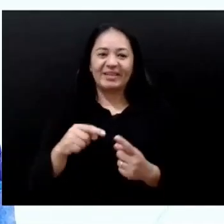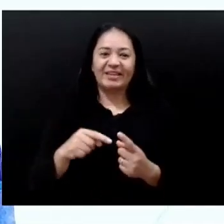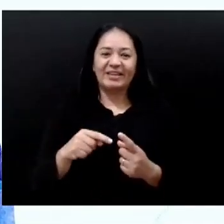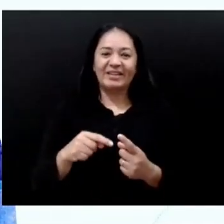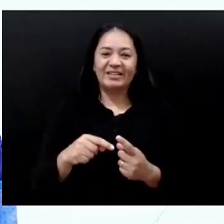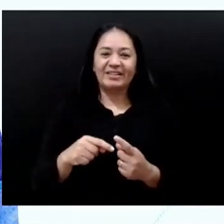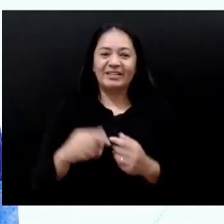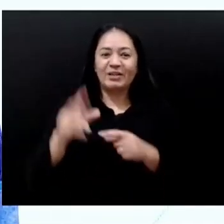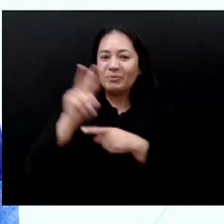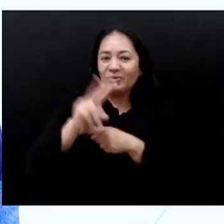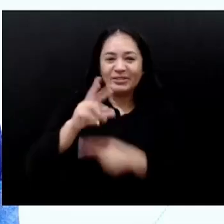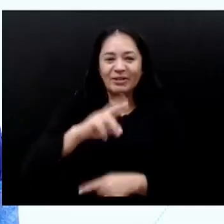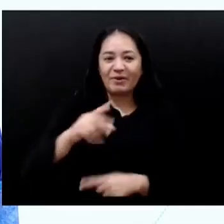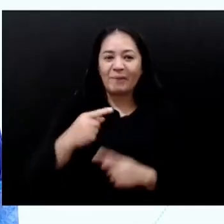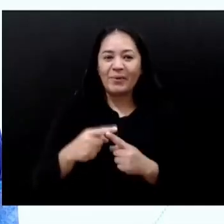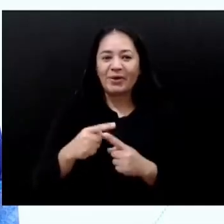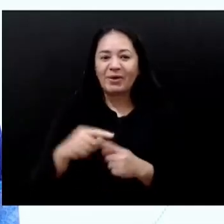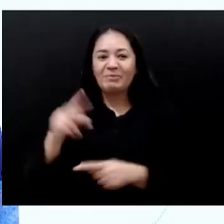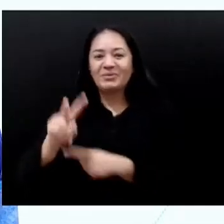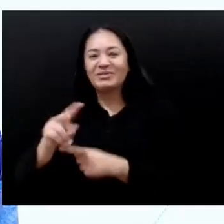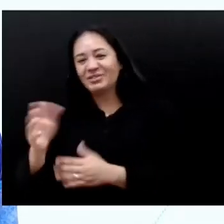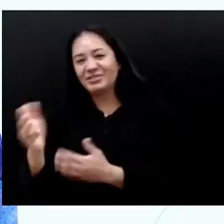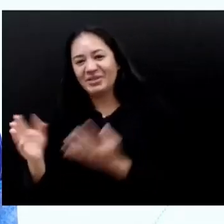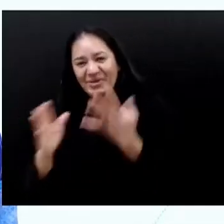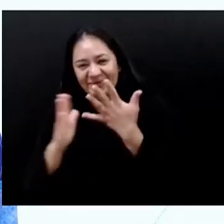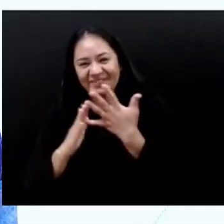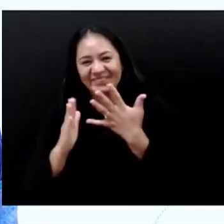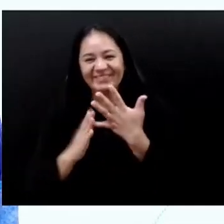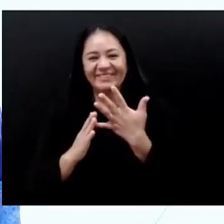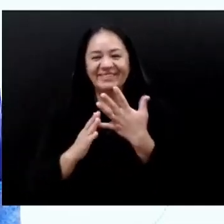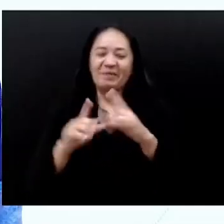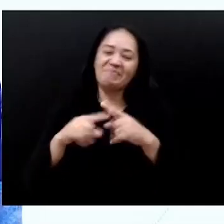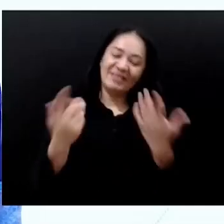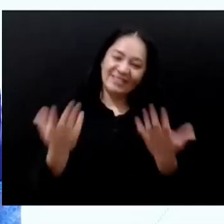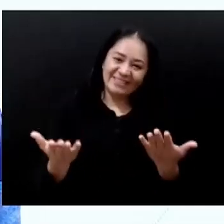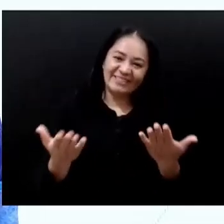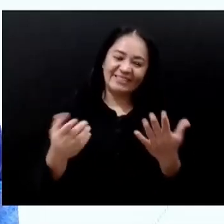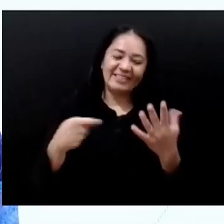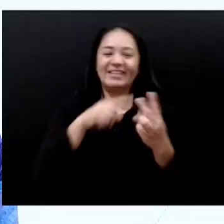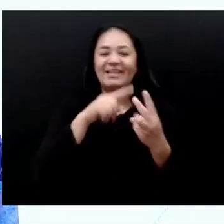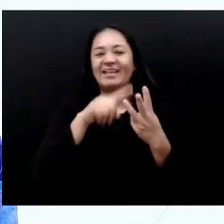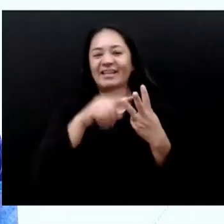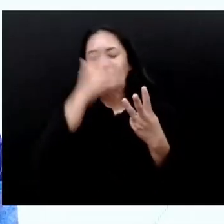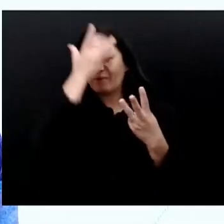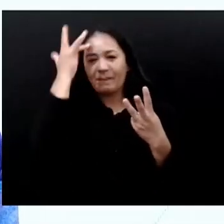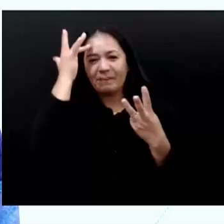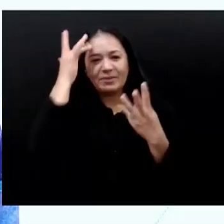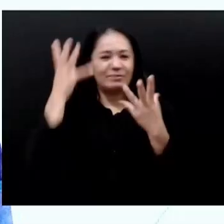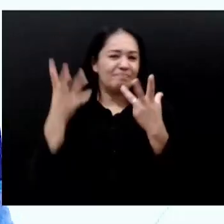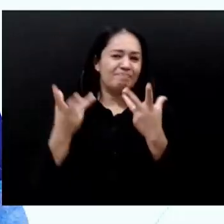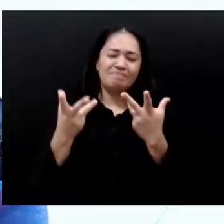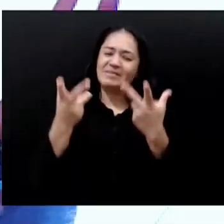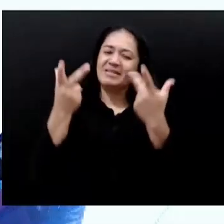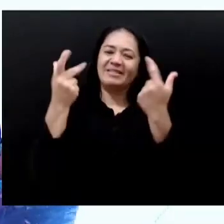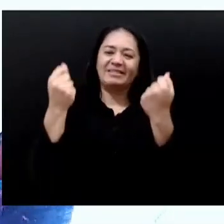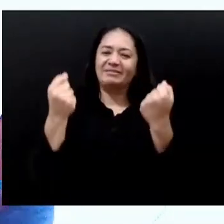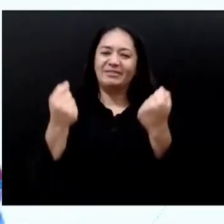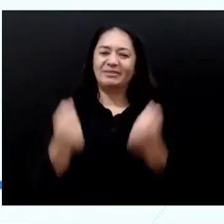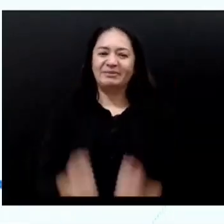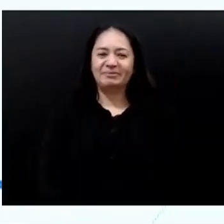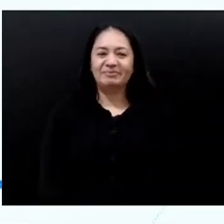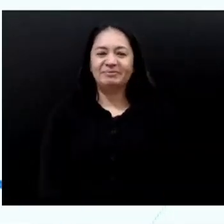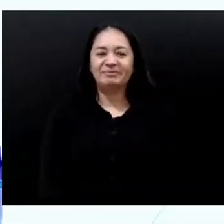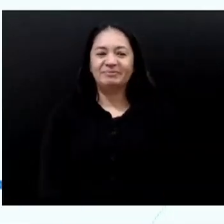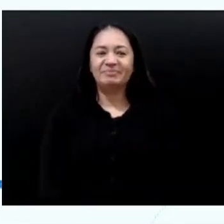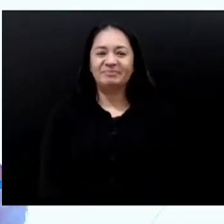o protegido é o mais novo, né? Mas ele é uma pessoa incrível, maravilhosa, né? Daí eu disse para